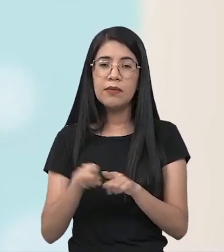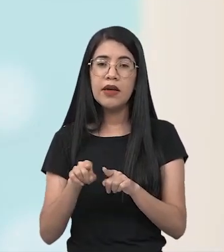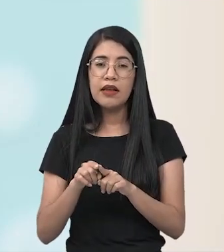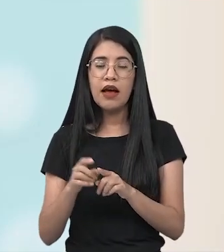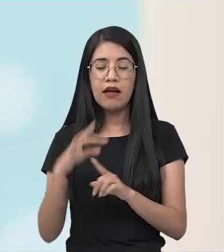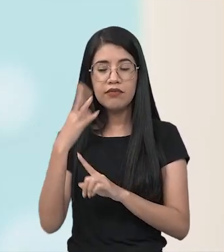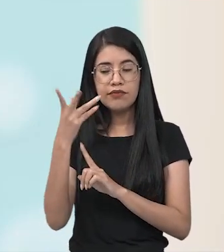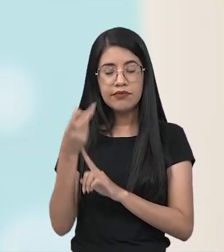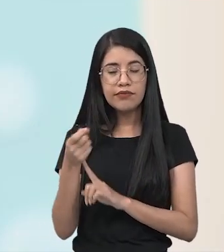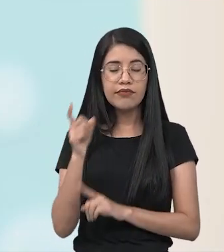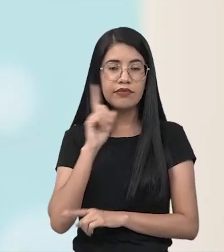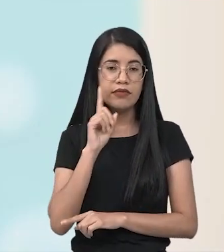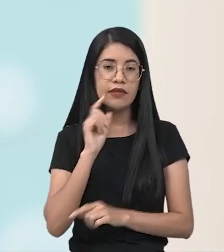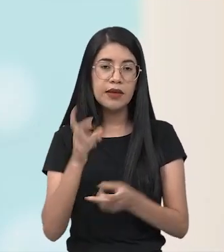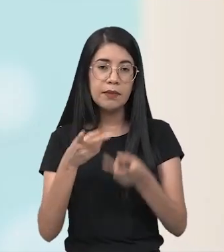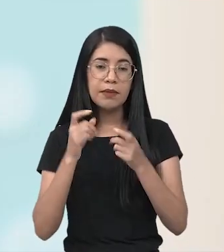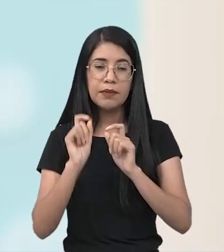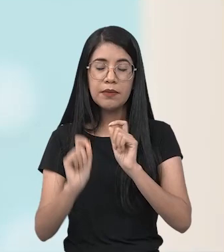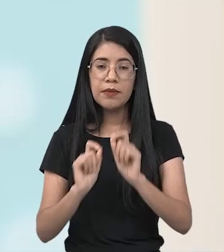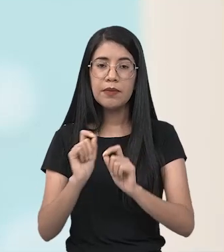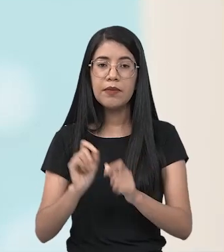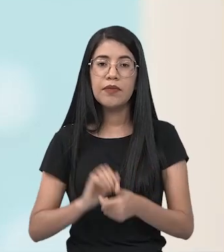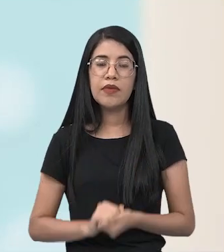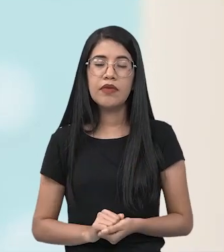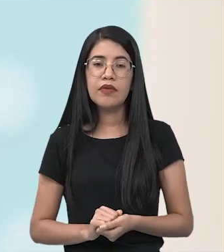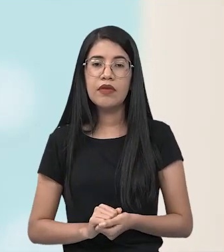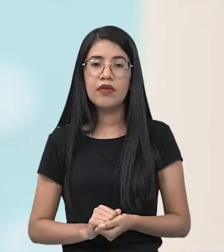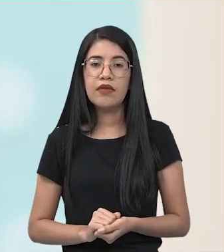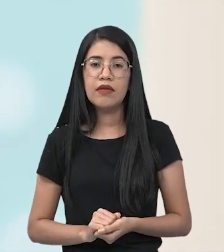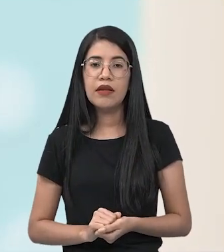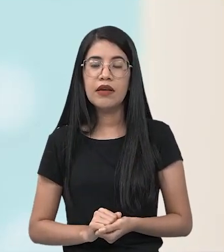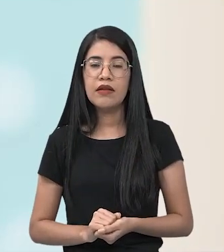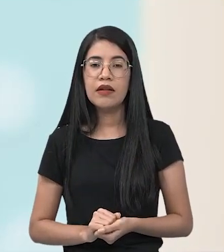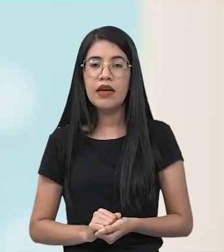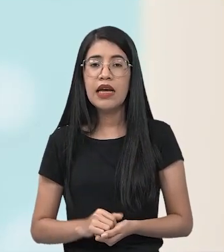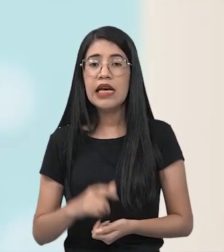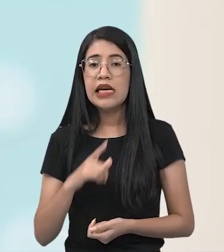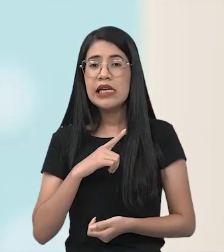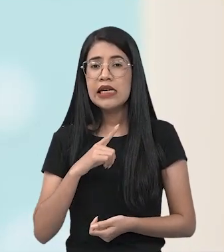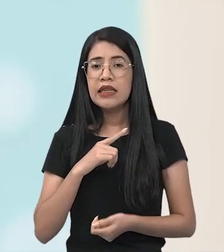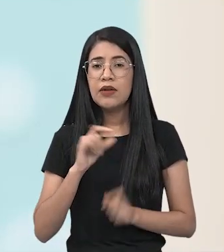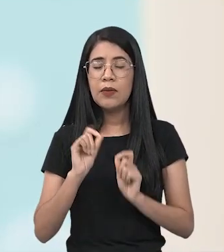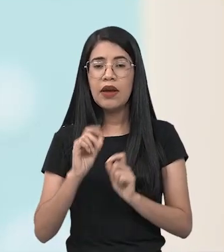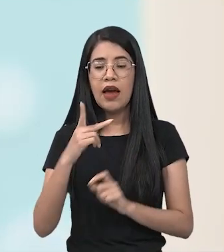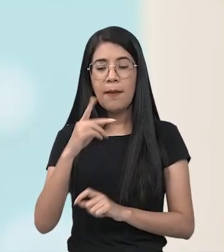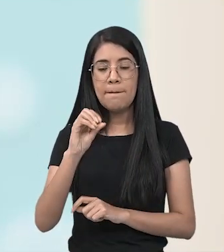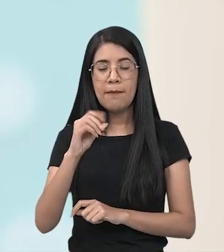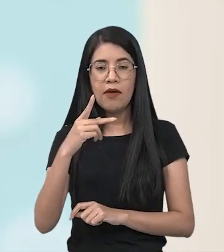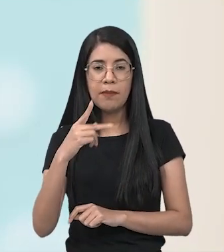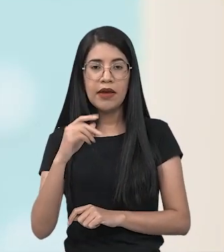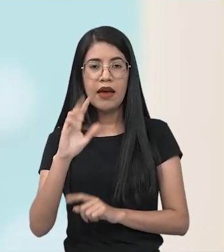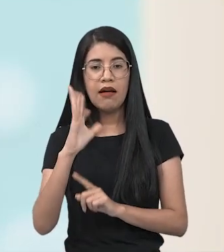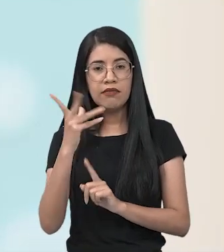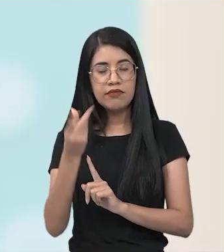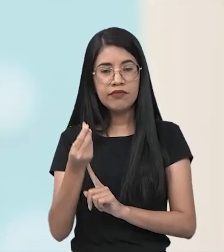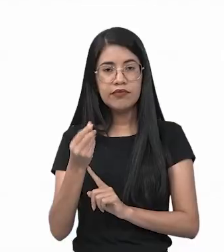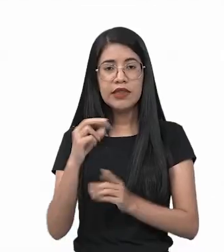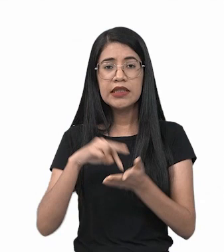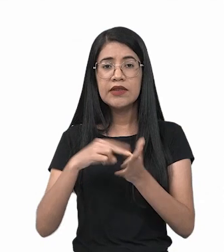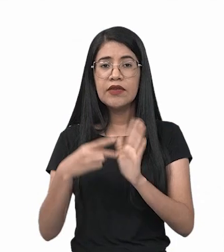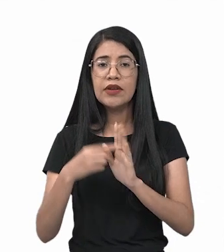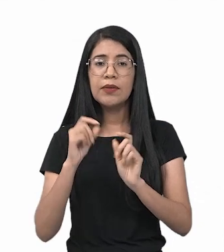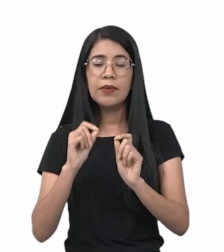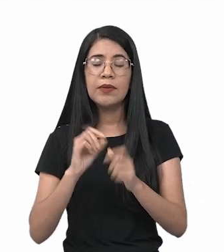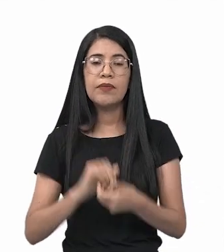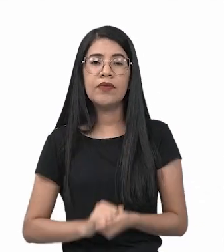conseguimos perceber a existência, né, foi a pop art. O que é a pop art? A pop art é um